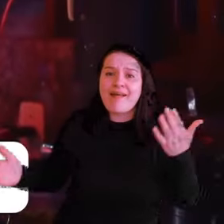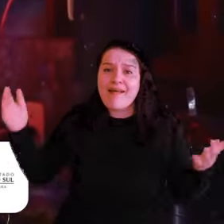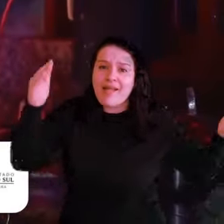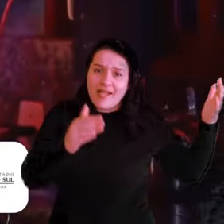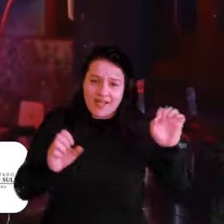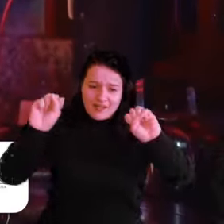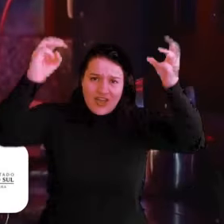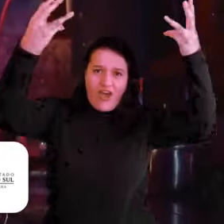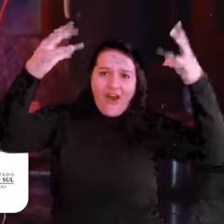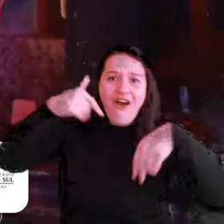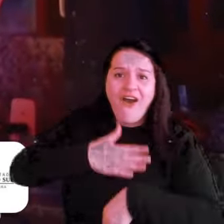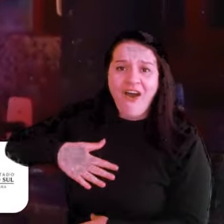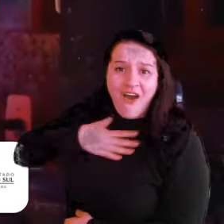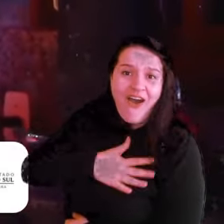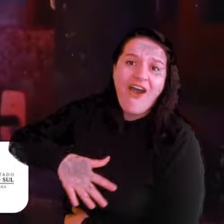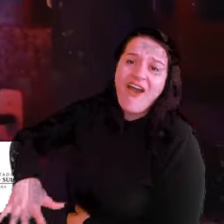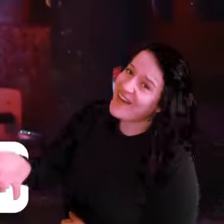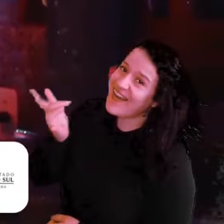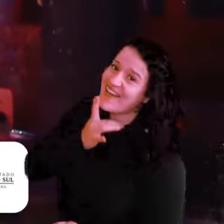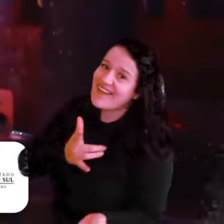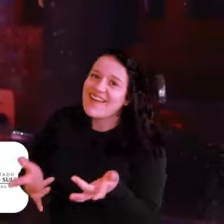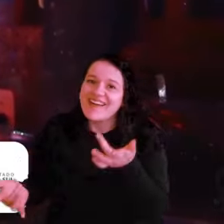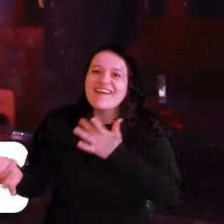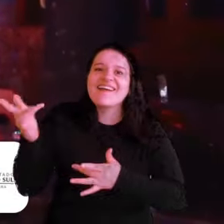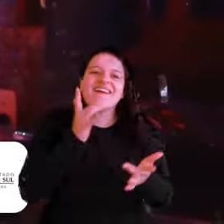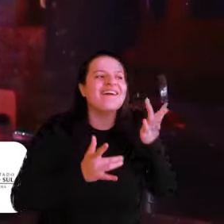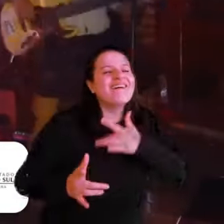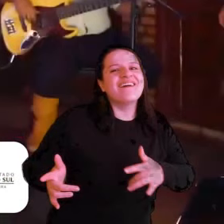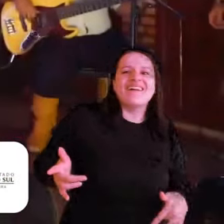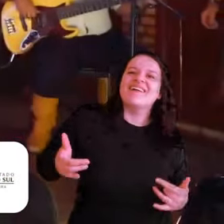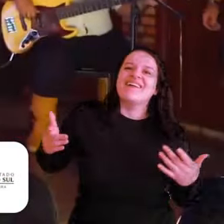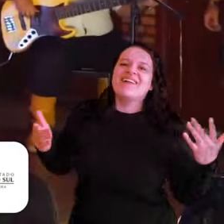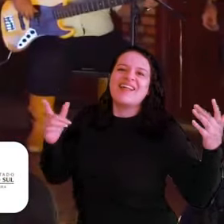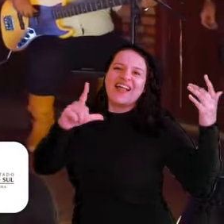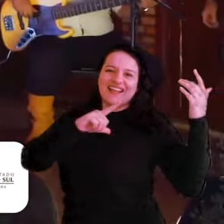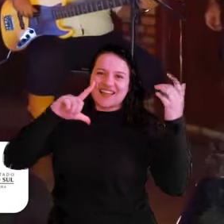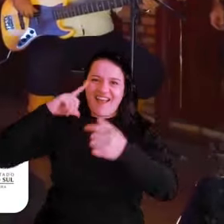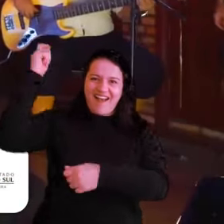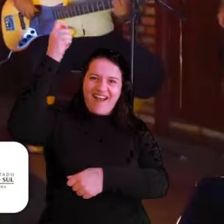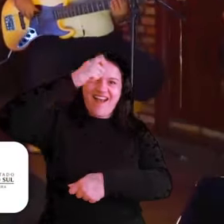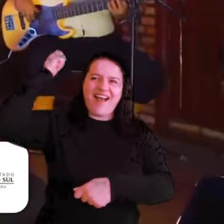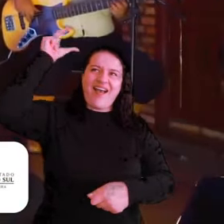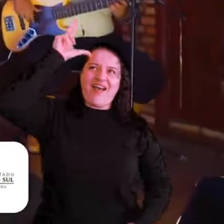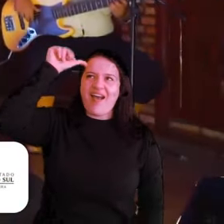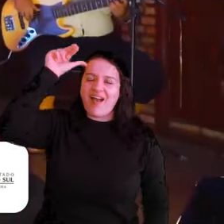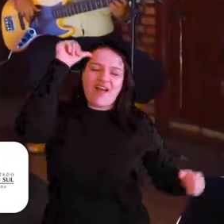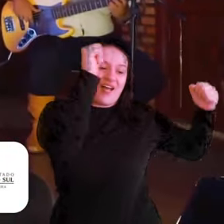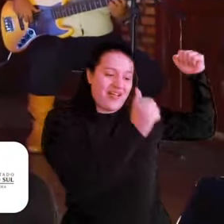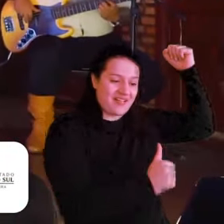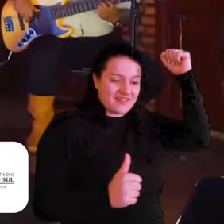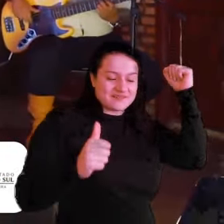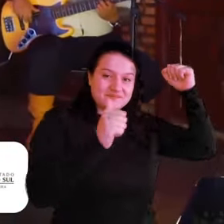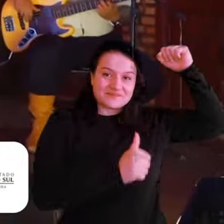Ai, de bom, é do chocão, velho, eu gostei, já dizia o refrão. Ai, de bom, ai, de bom, cavalo roda em China e o